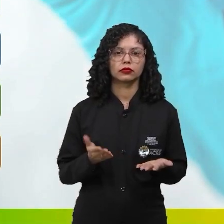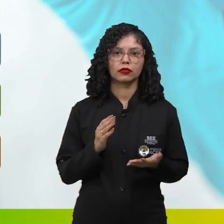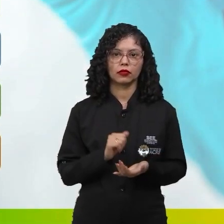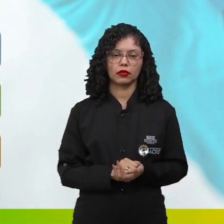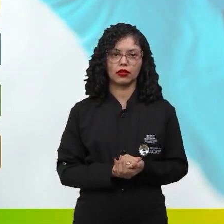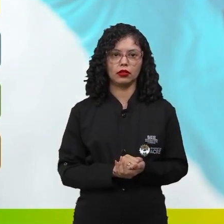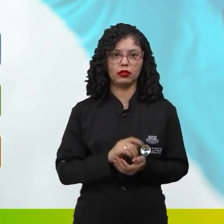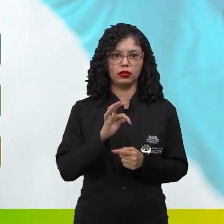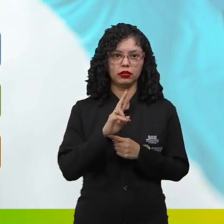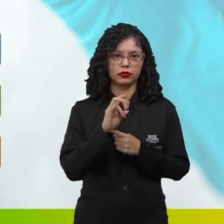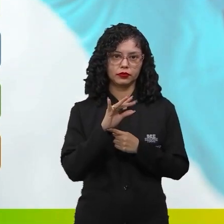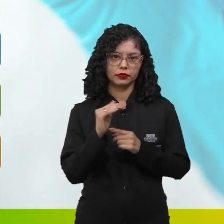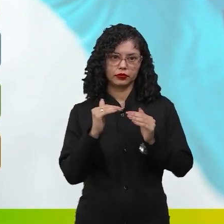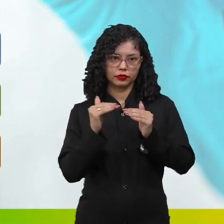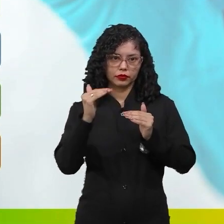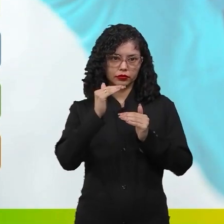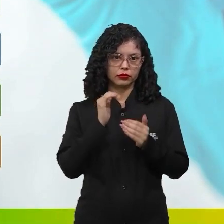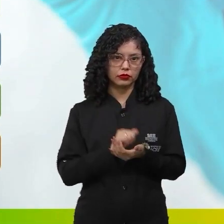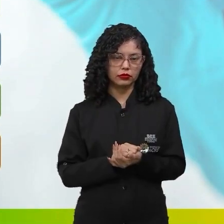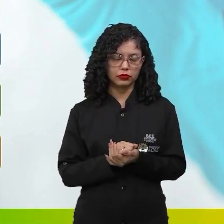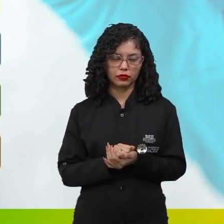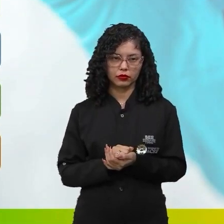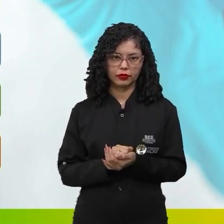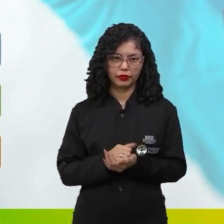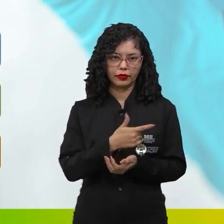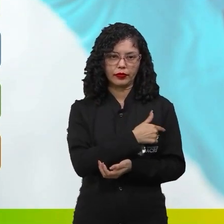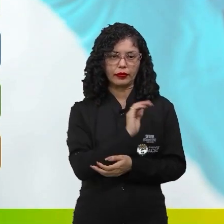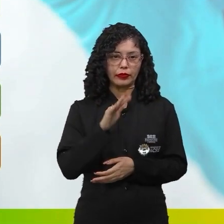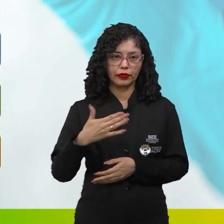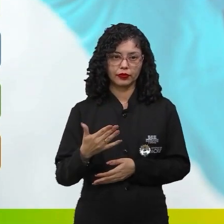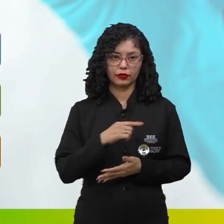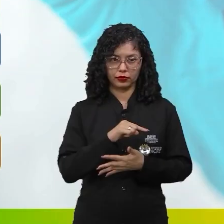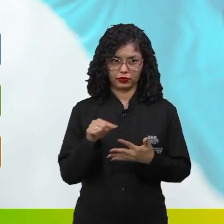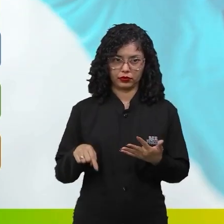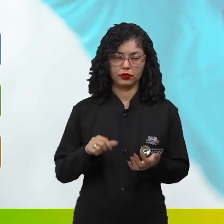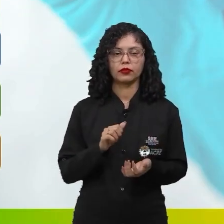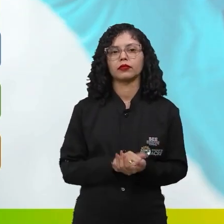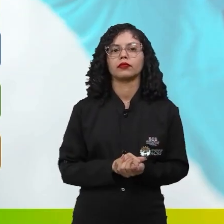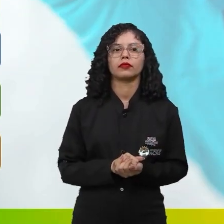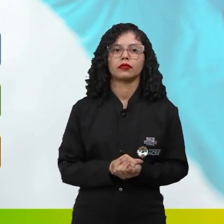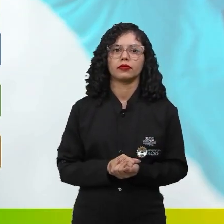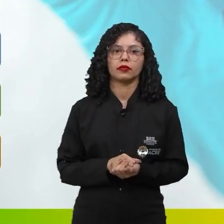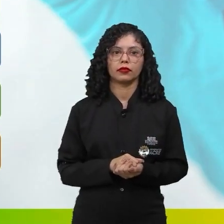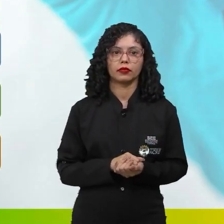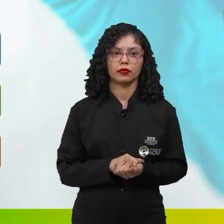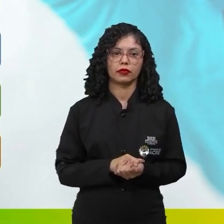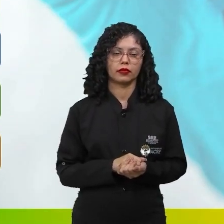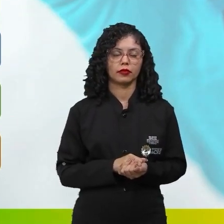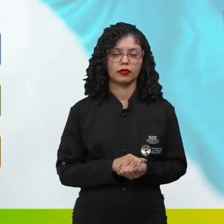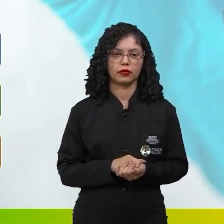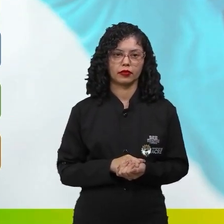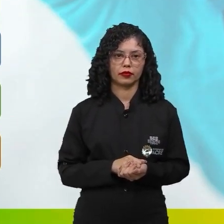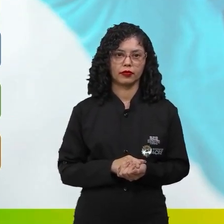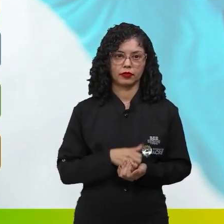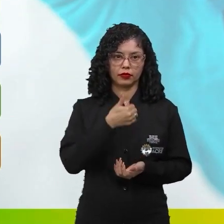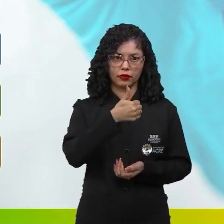na parte dos triunfos históricos da vacinação. Quais foram os sucessos, né? Temos aí, ó,